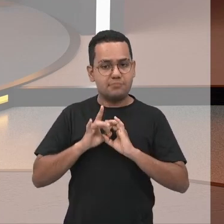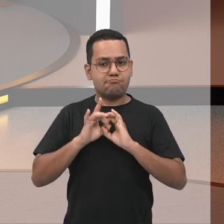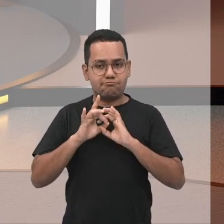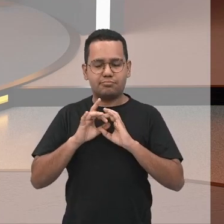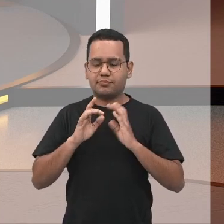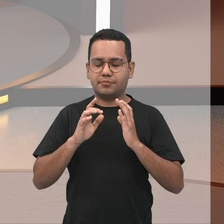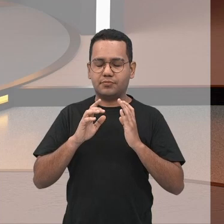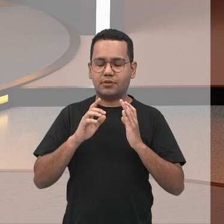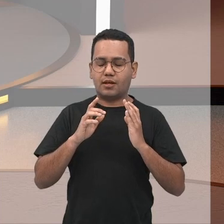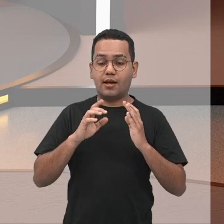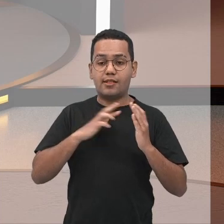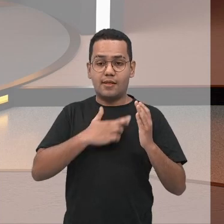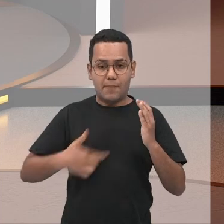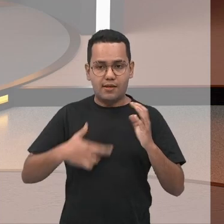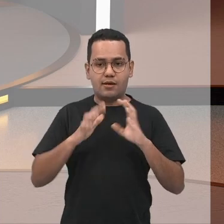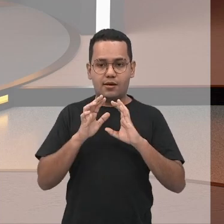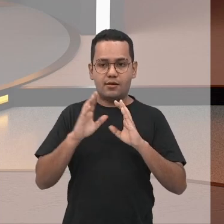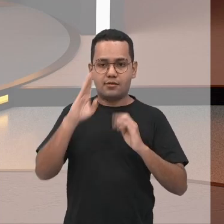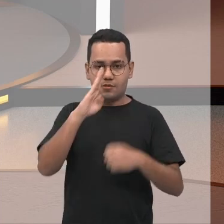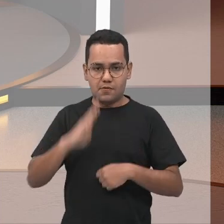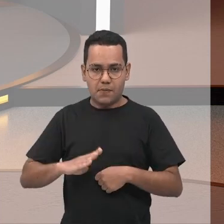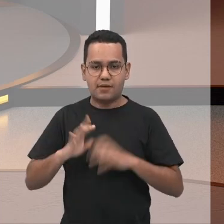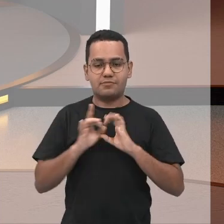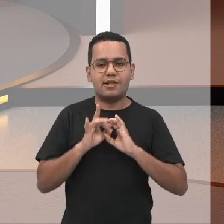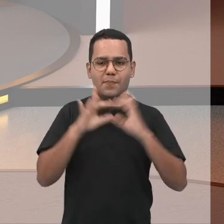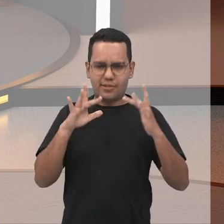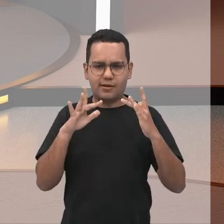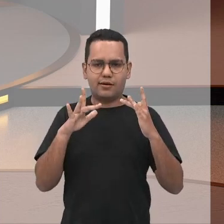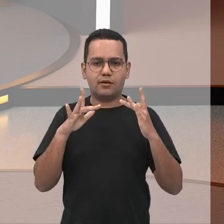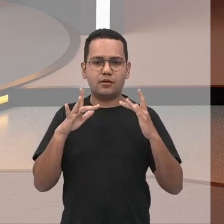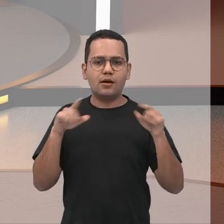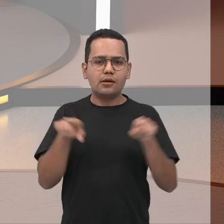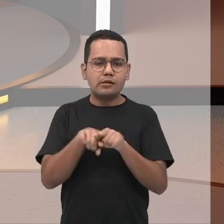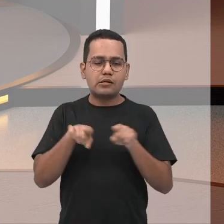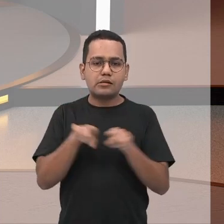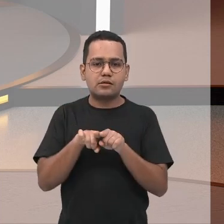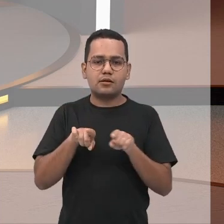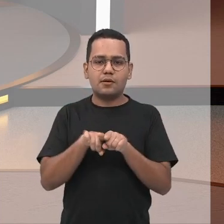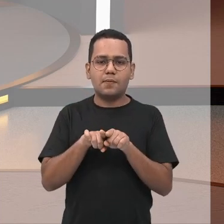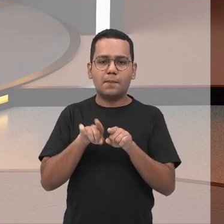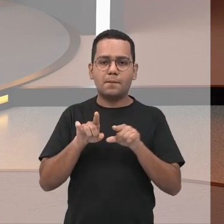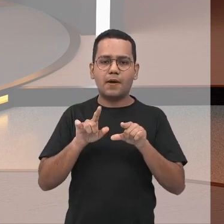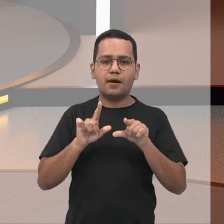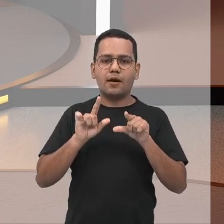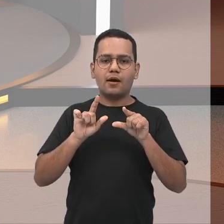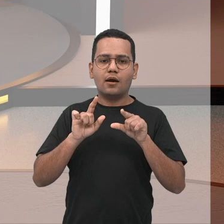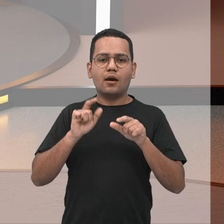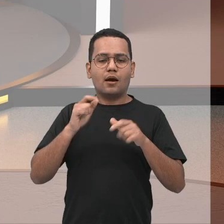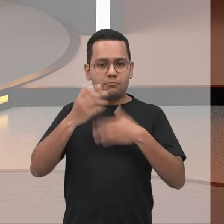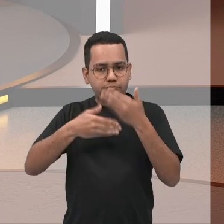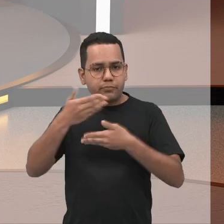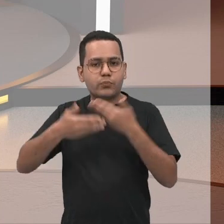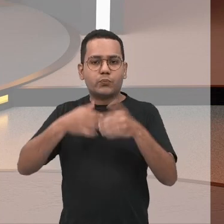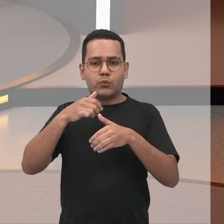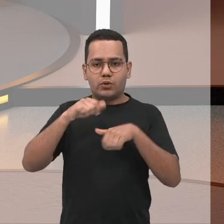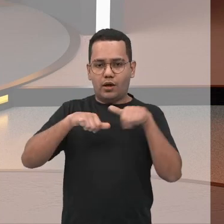no processo político. Os liberais queriam isso. Quais eram as sociedades, jornais que o